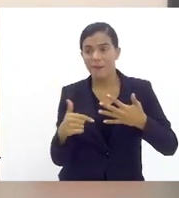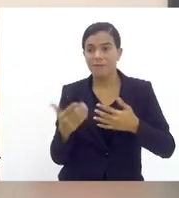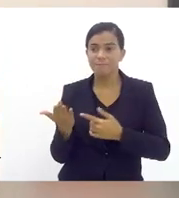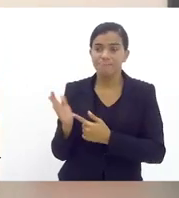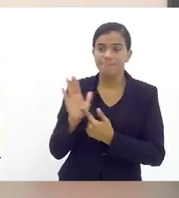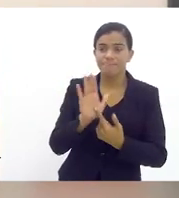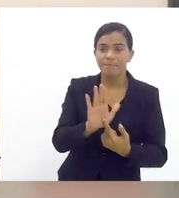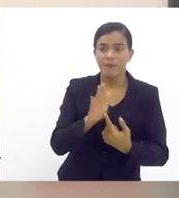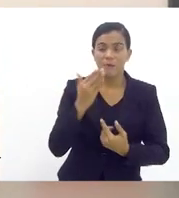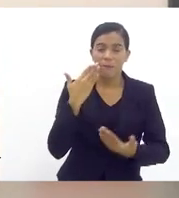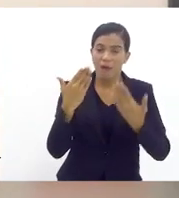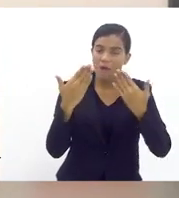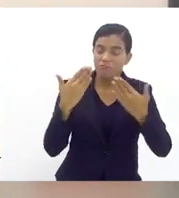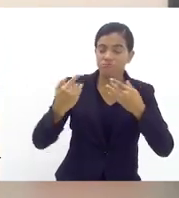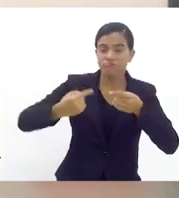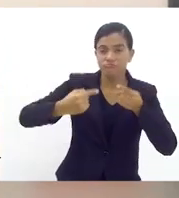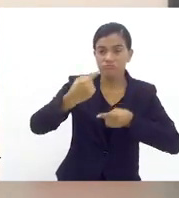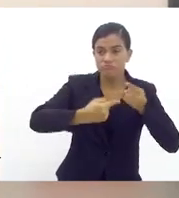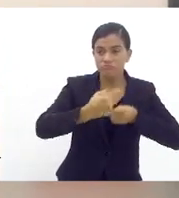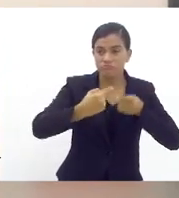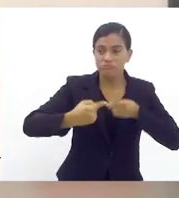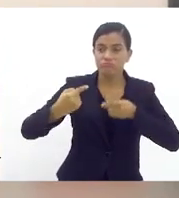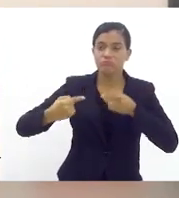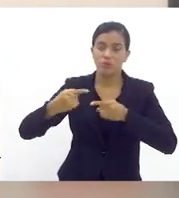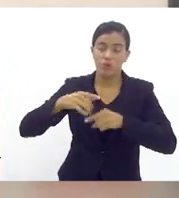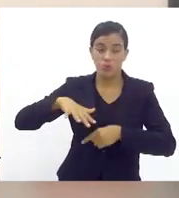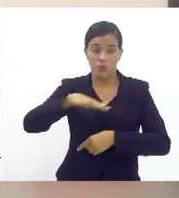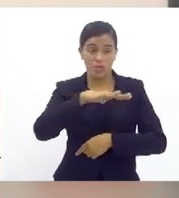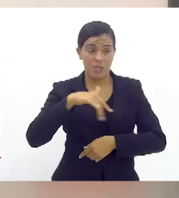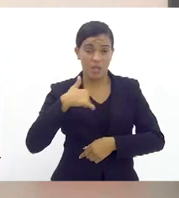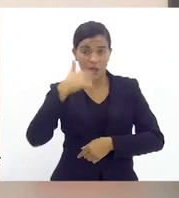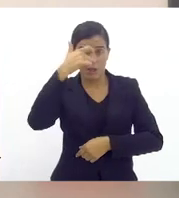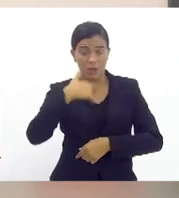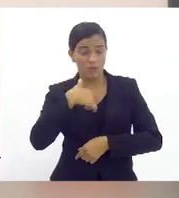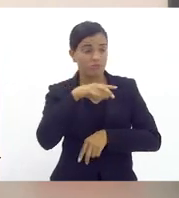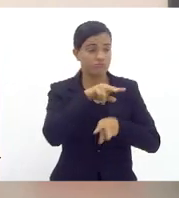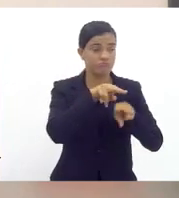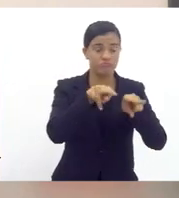queria colocar aqui para a discussão do cenário que eu vejo hoje